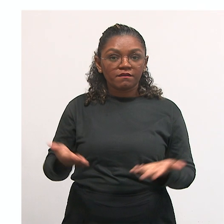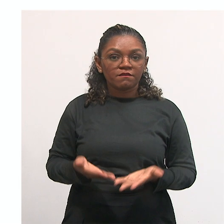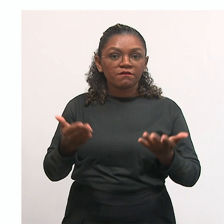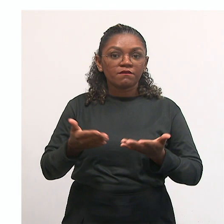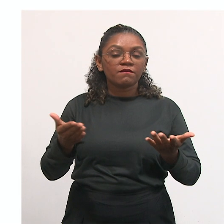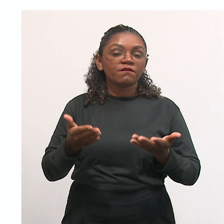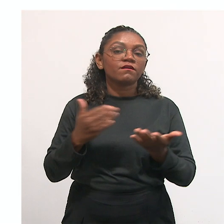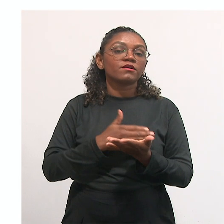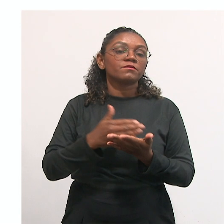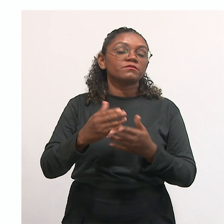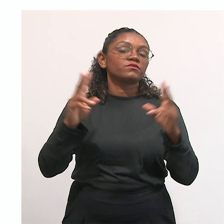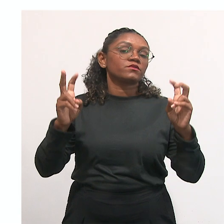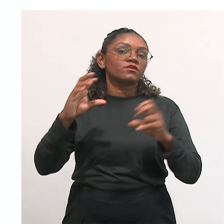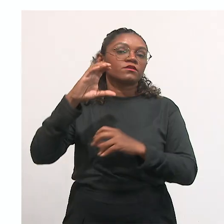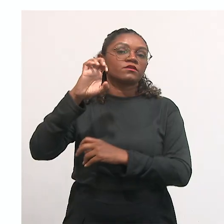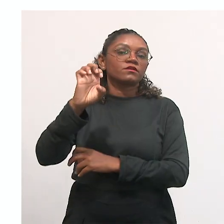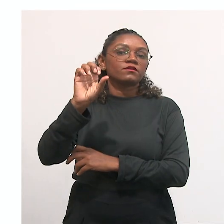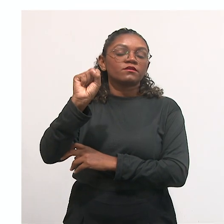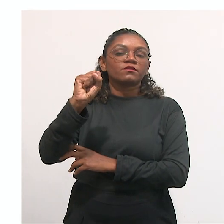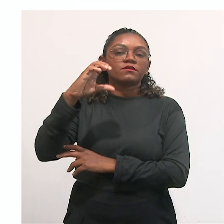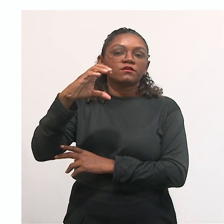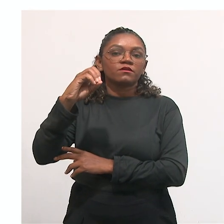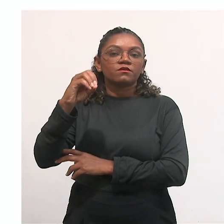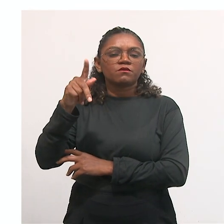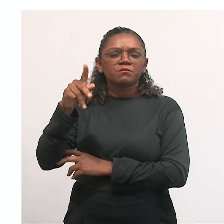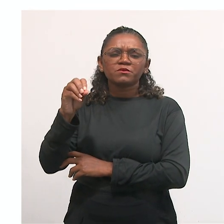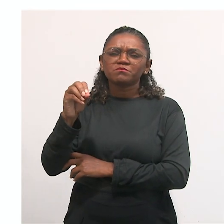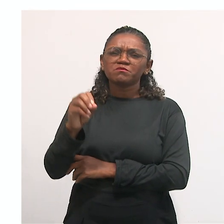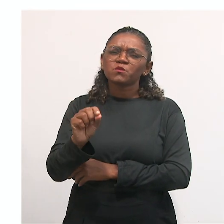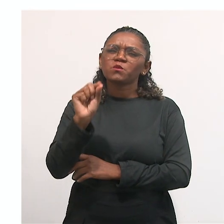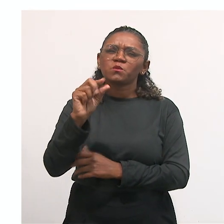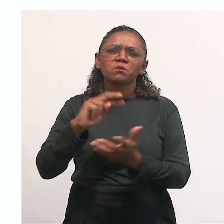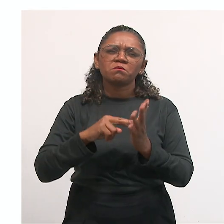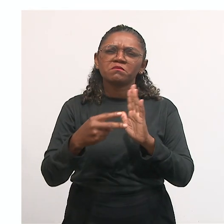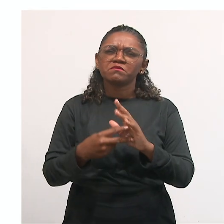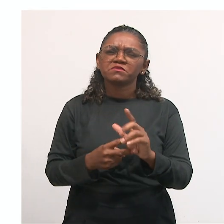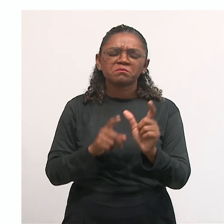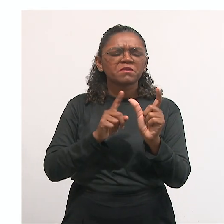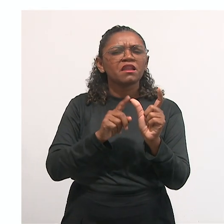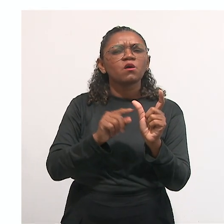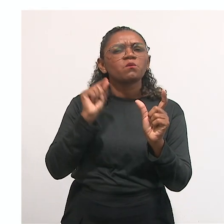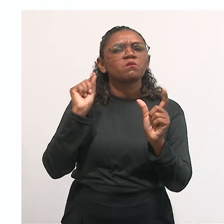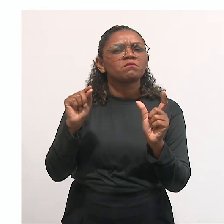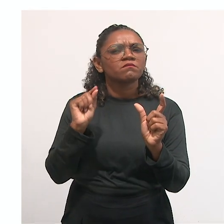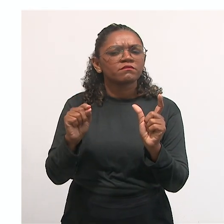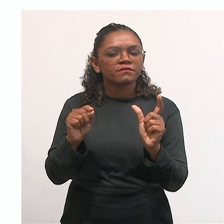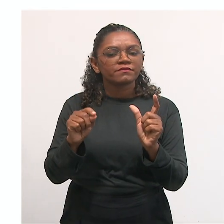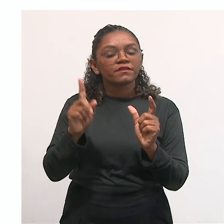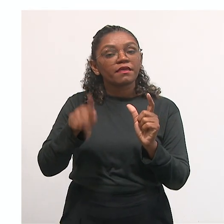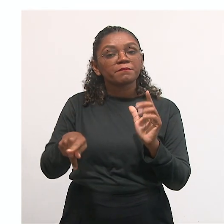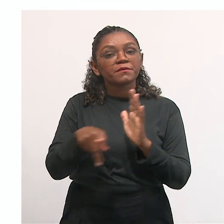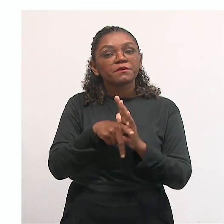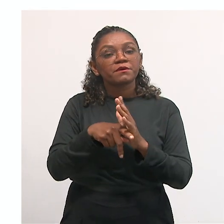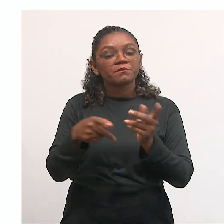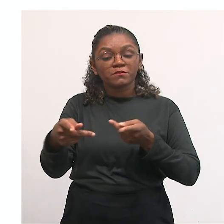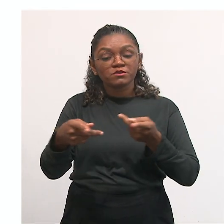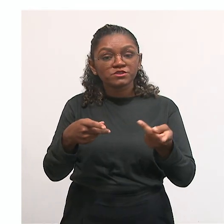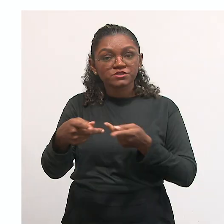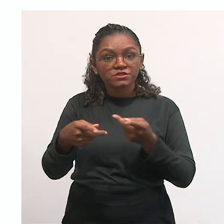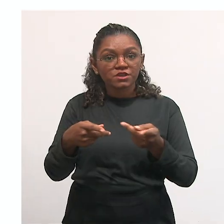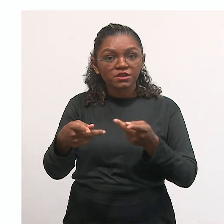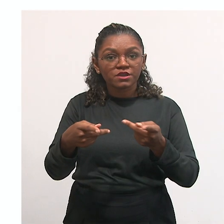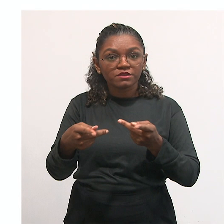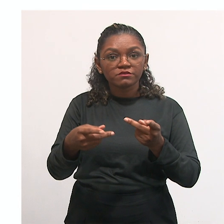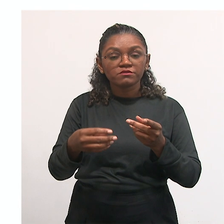com o escopo, né? O que é o escopo, professor? Vocês vão ouvir falar muito dessa palavra, né? É o que o projeto deve entregar ao cliente,